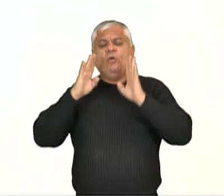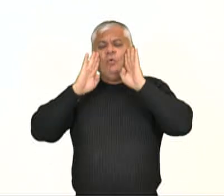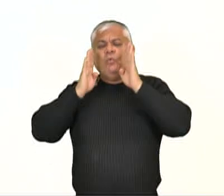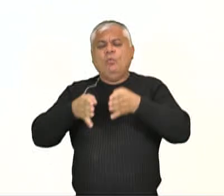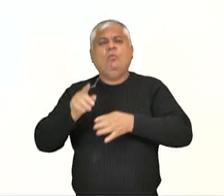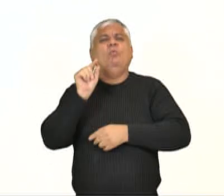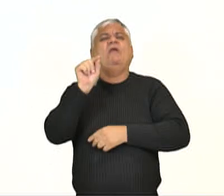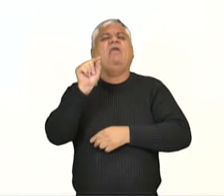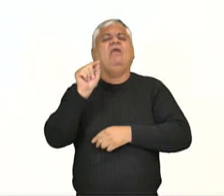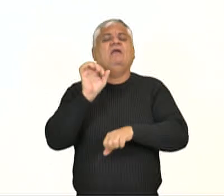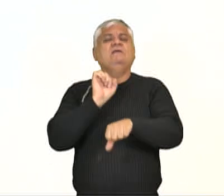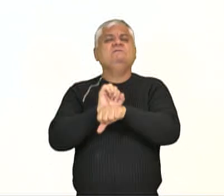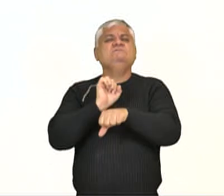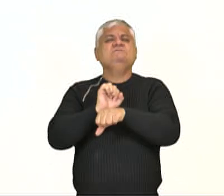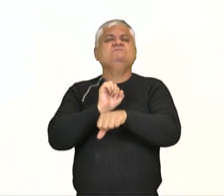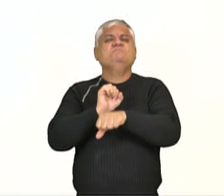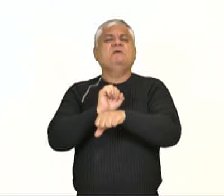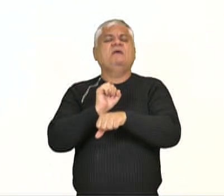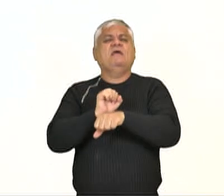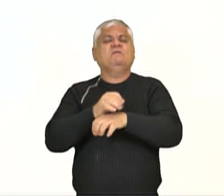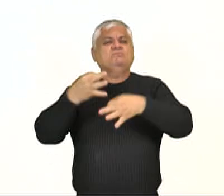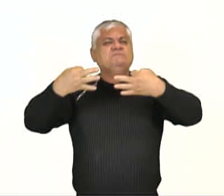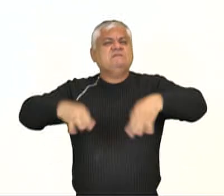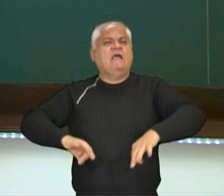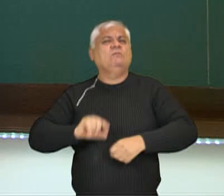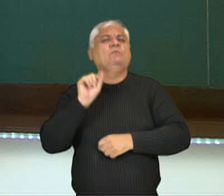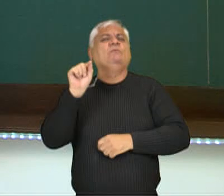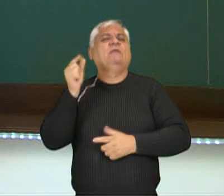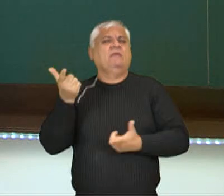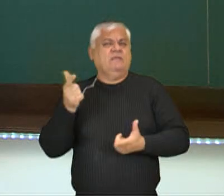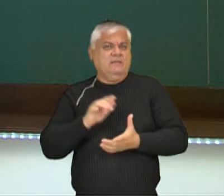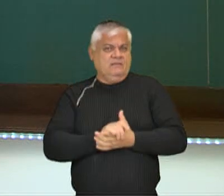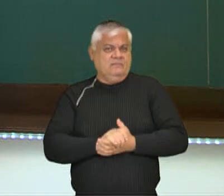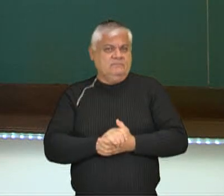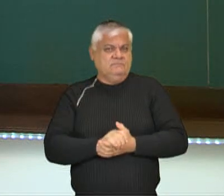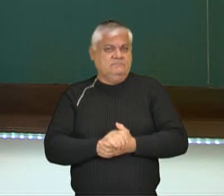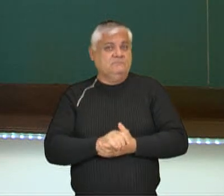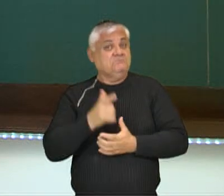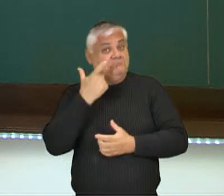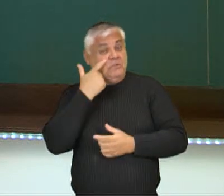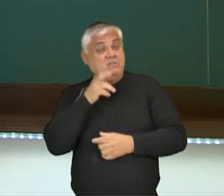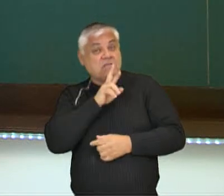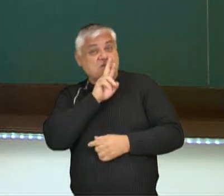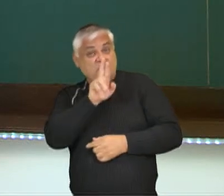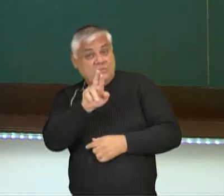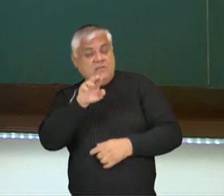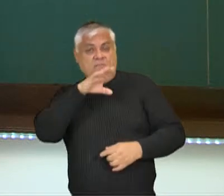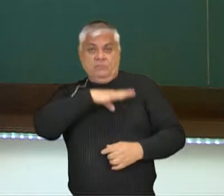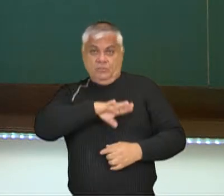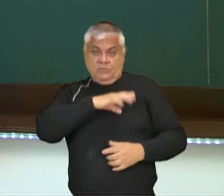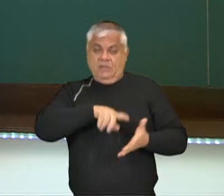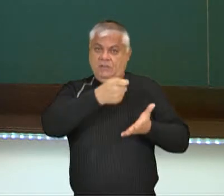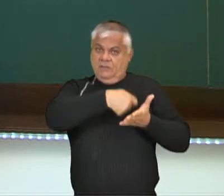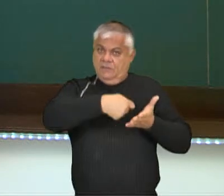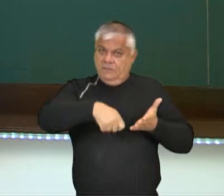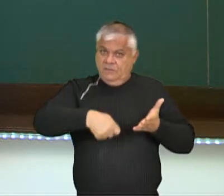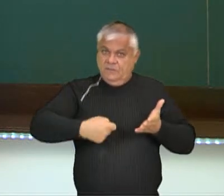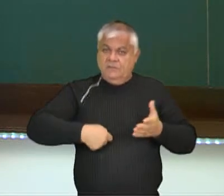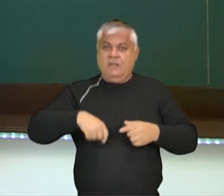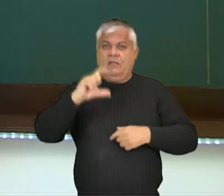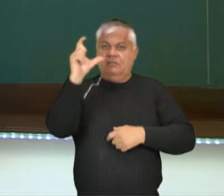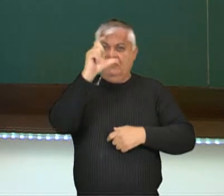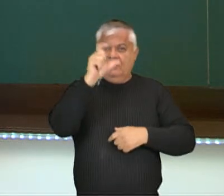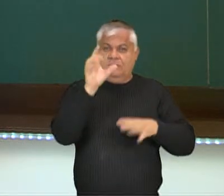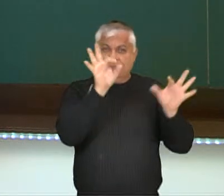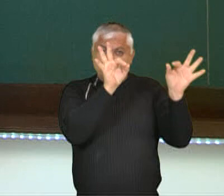concentrar, esperando que tudo desse certo no final? Você pode fazer a resposta em português, está ali o trecho para que você